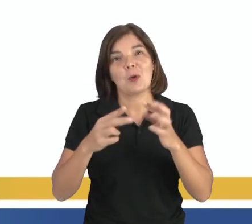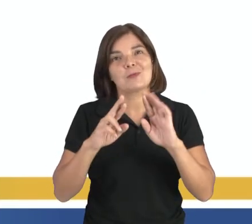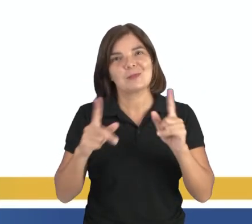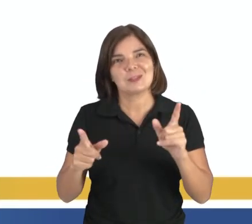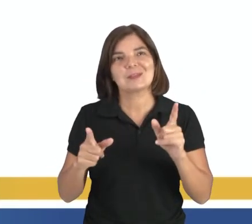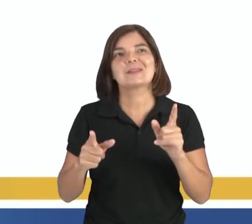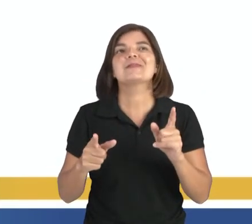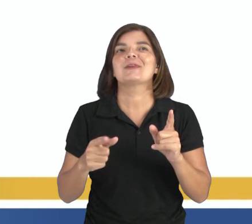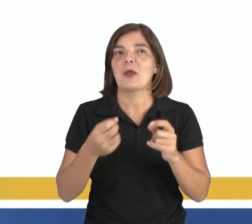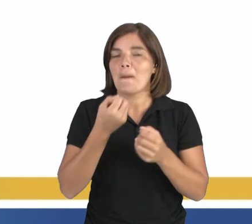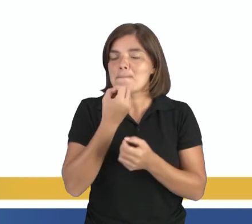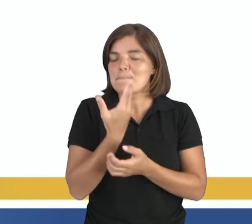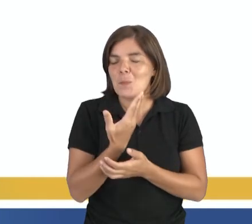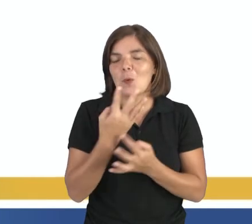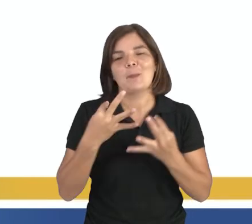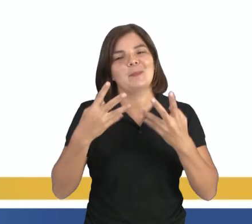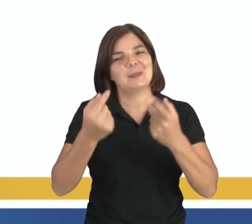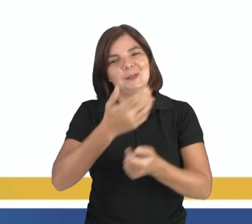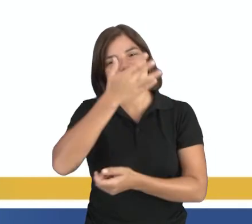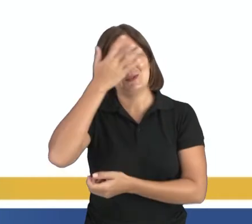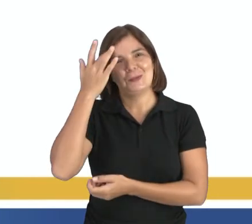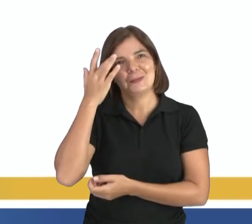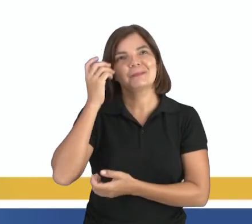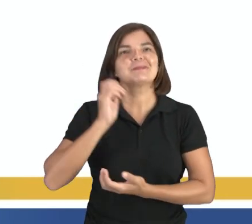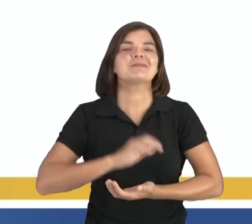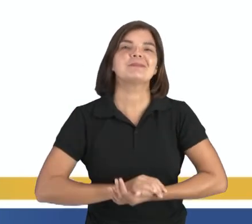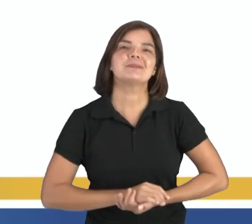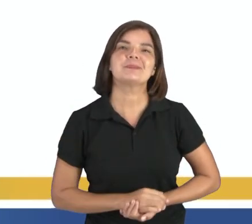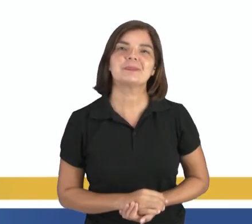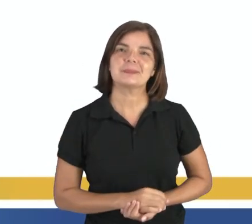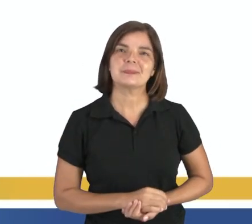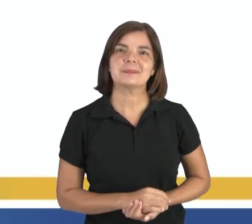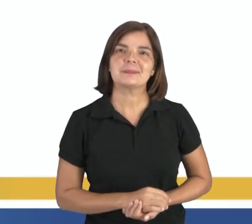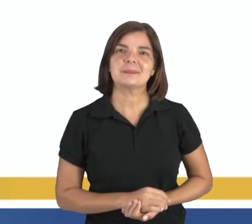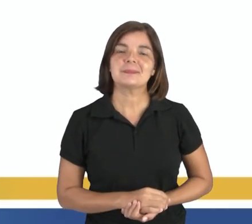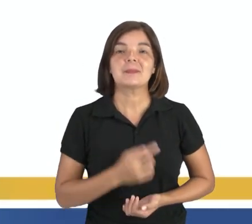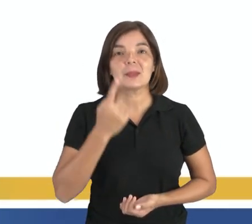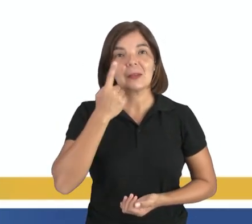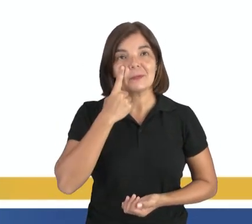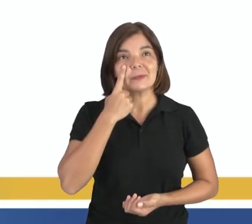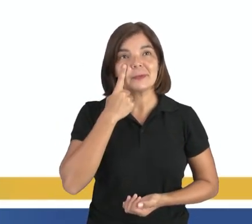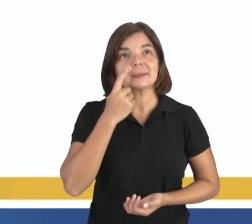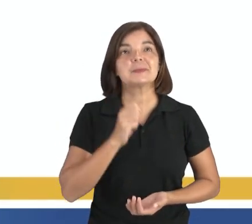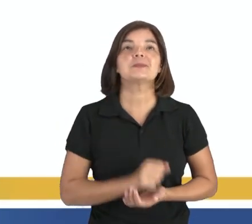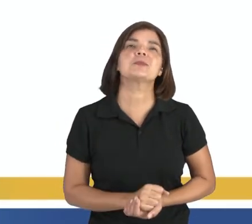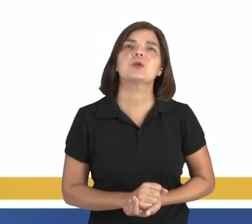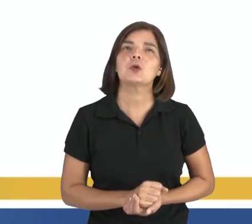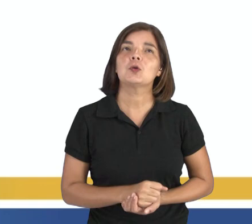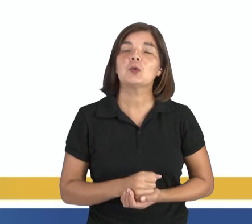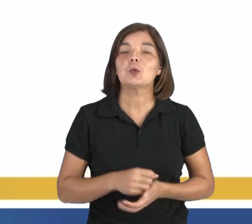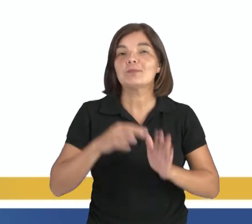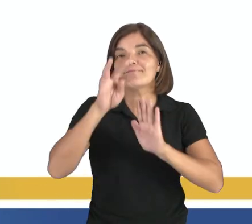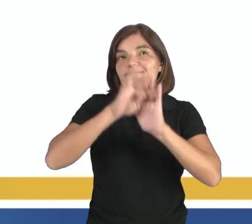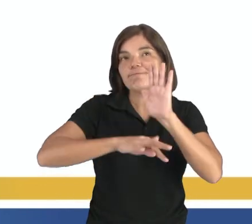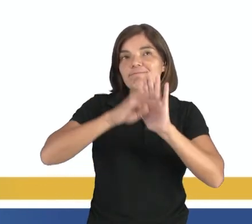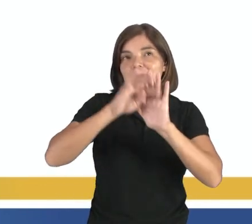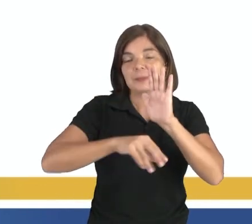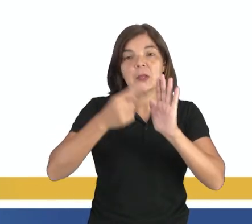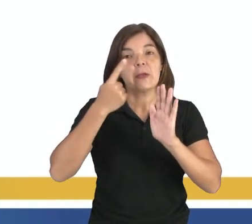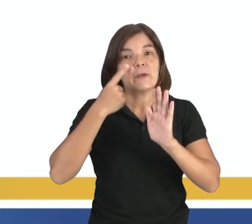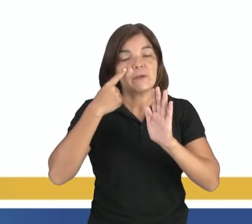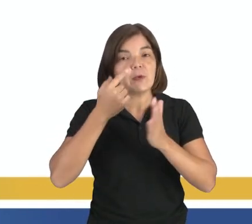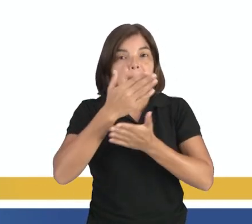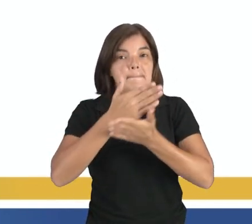com a diferença de que valeria oficialmente para todo mundo. Vamos verificar. Aí, com base no texto,